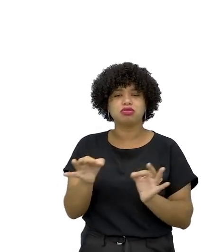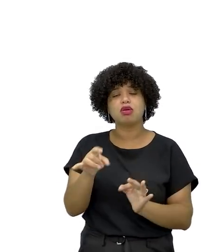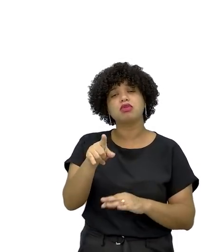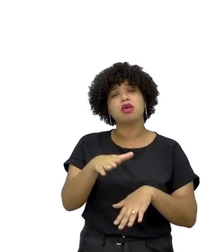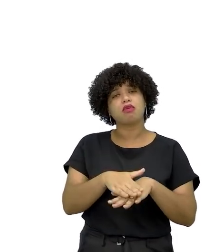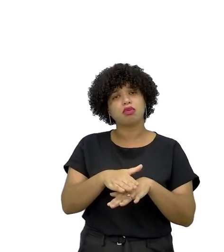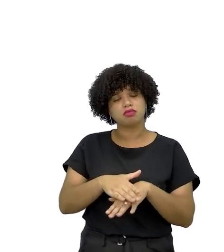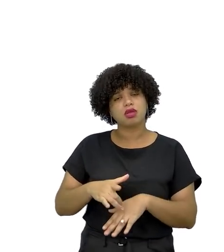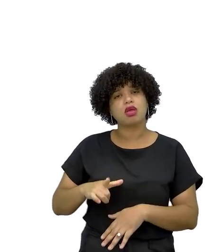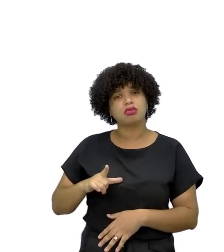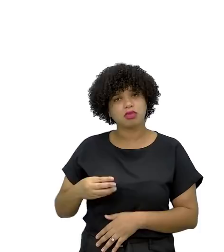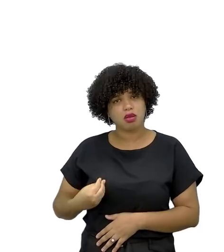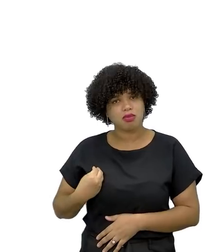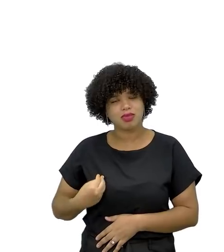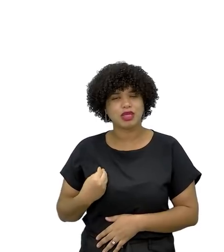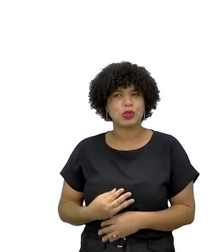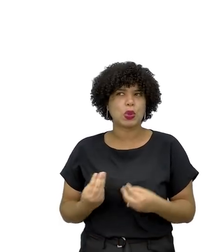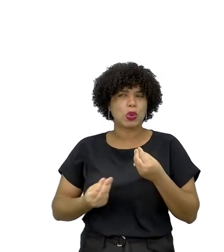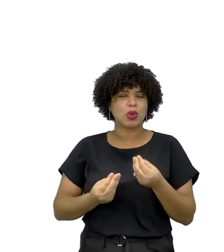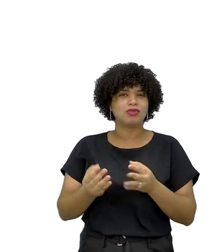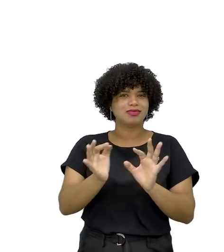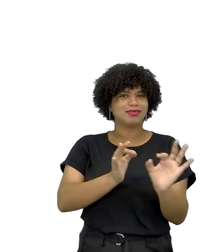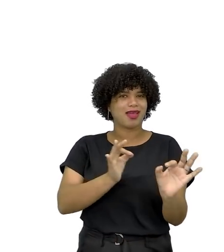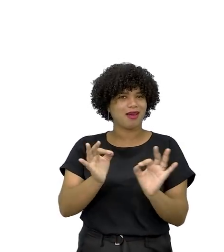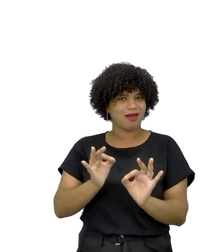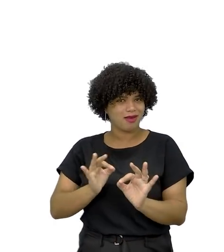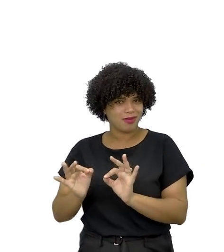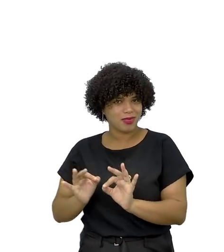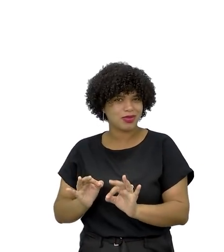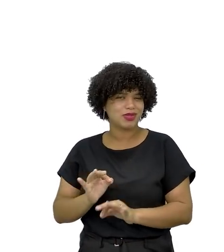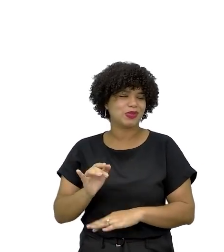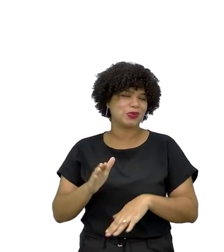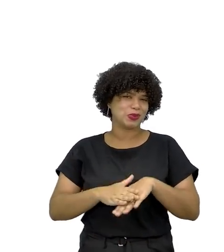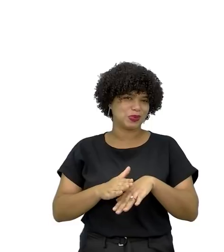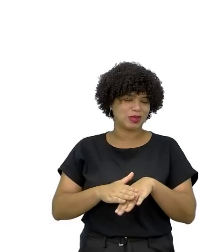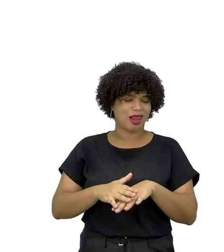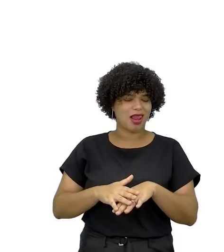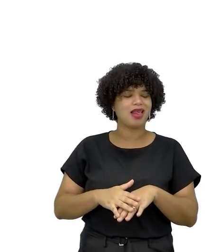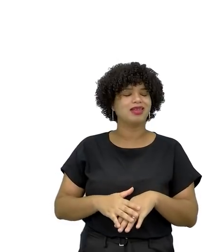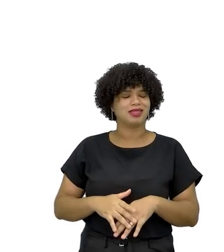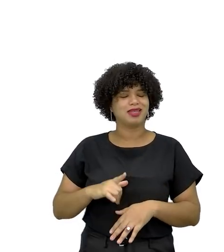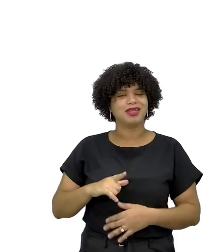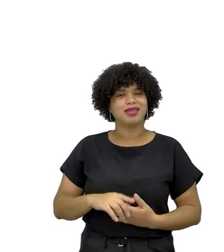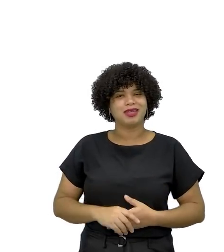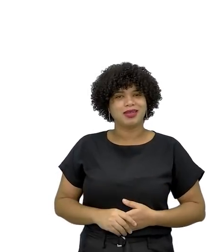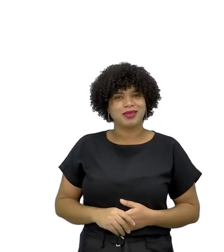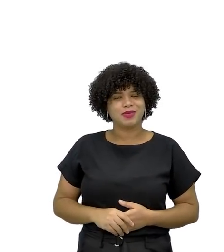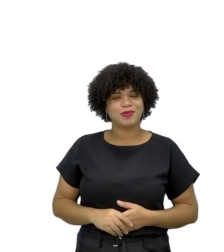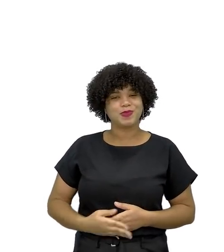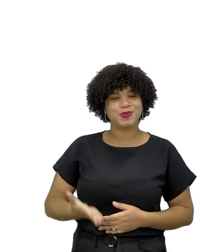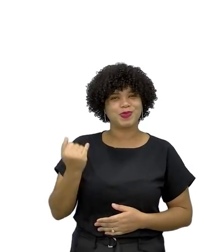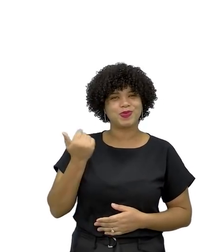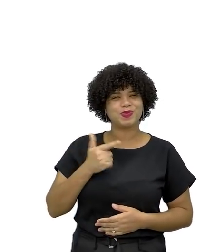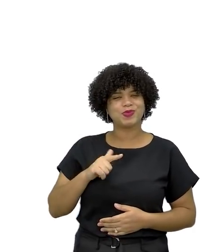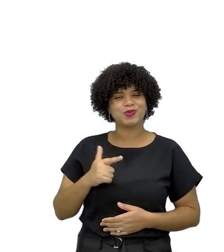né, quando vocês pensam num projeto, vocês já fazem esse movimento, tá bom? Vamos